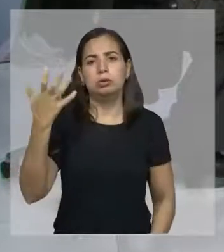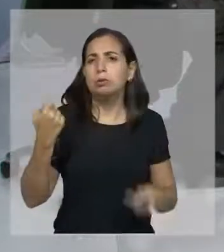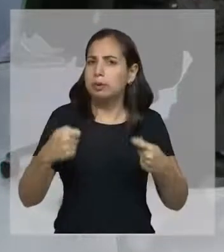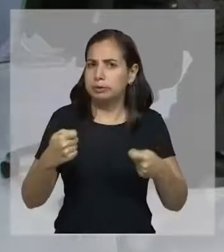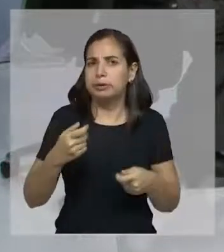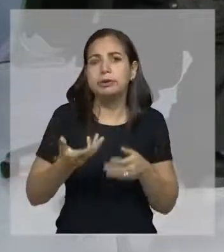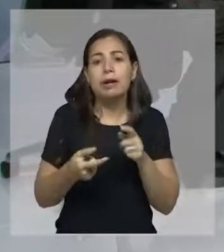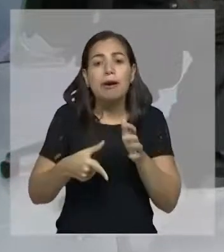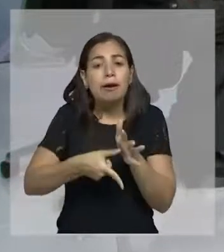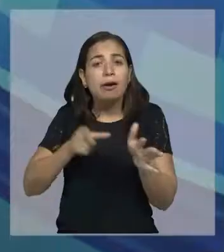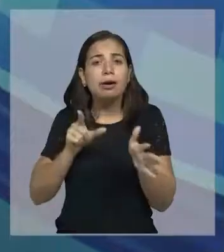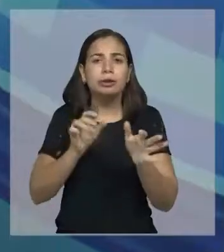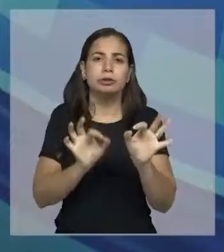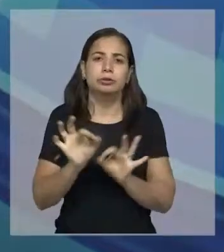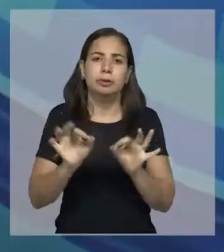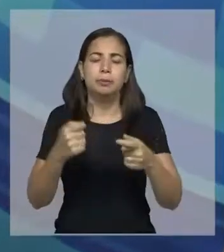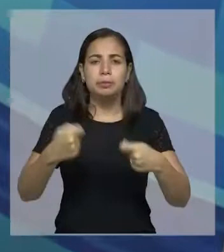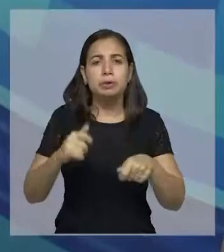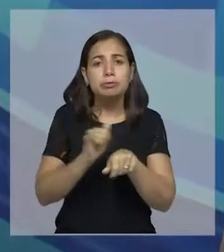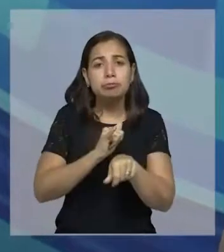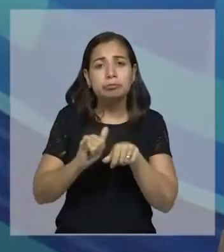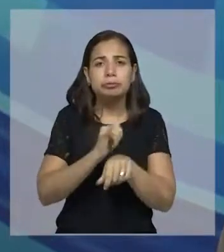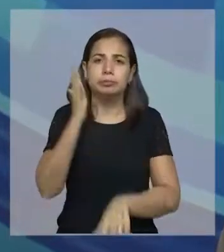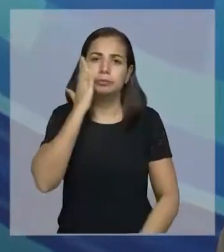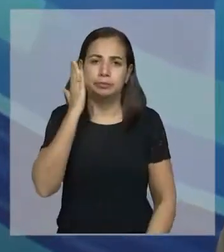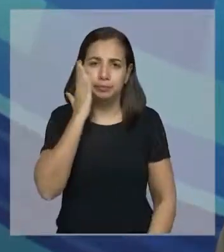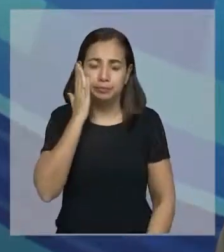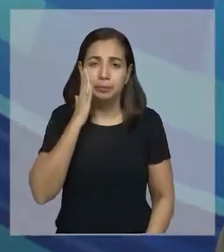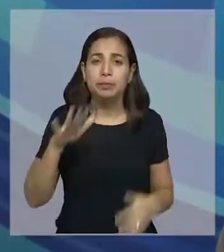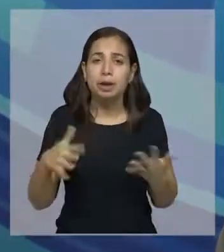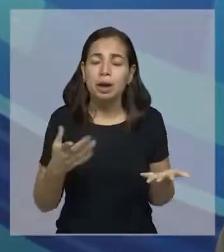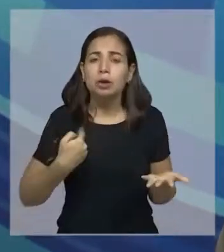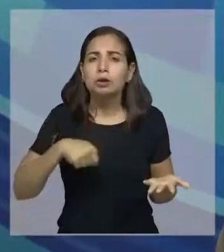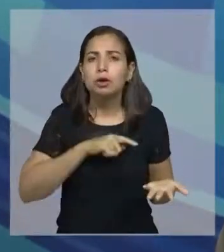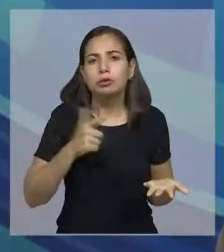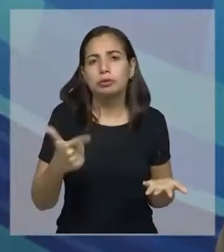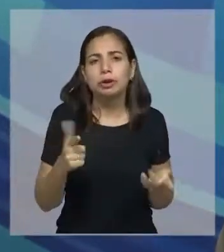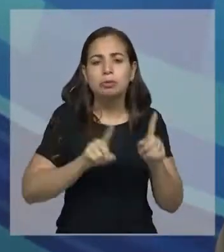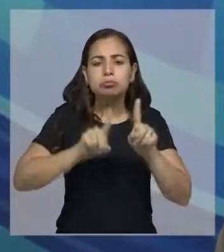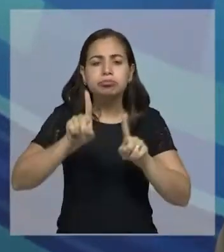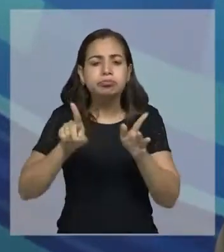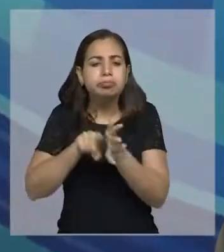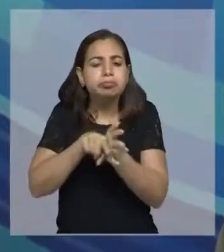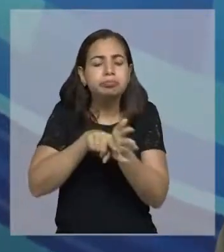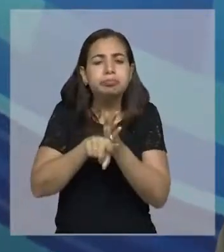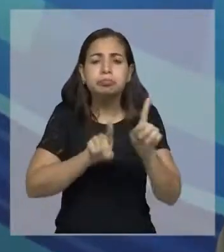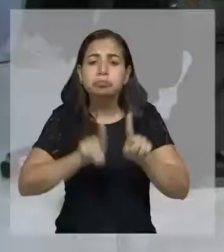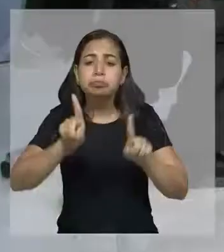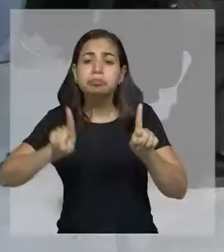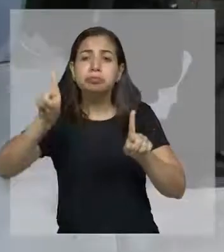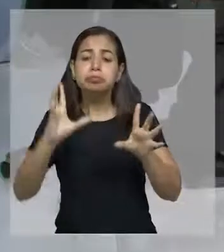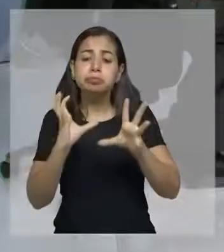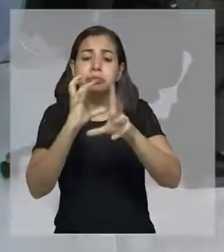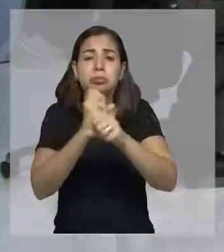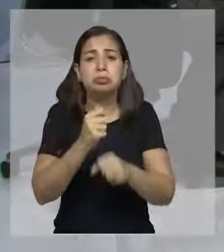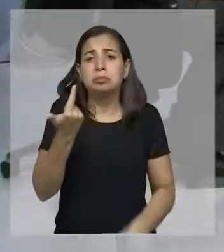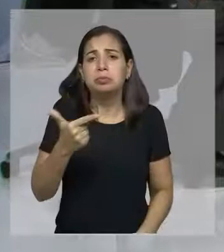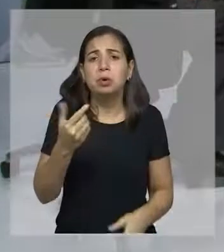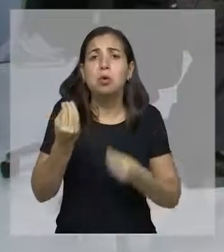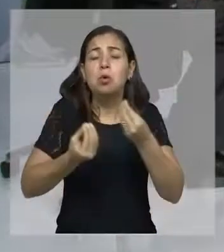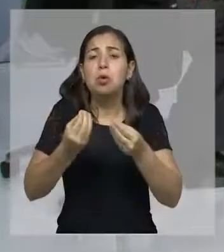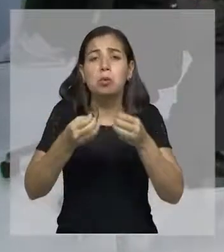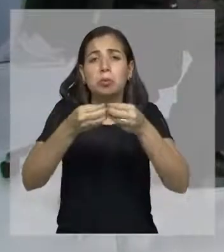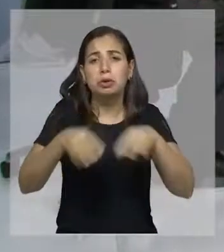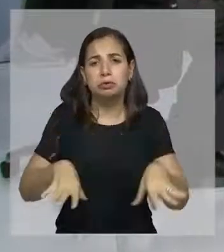não mensuramos ainda, e não vamos fazer, porque não temos os dados, o prejuízo dessa paralisação. Nós estamos falando